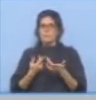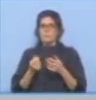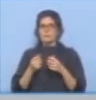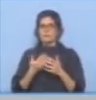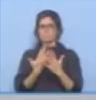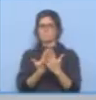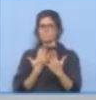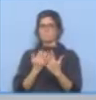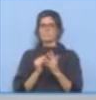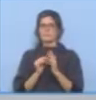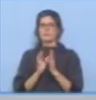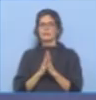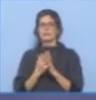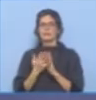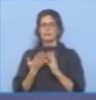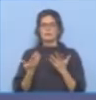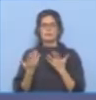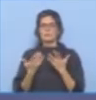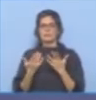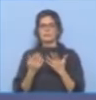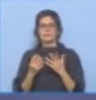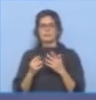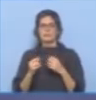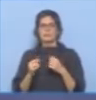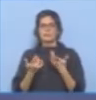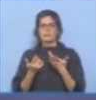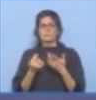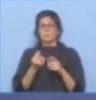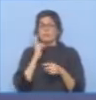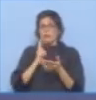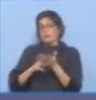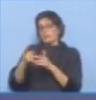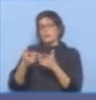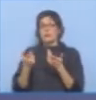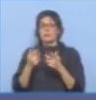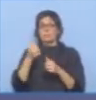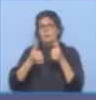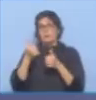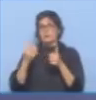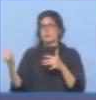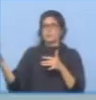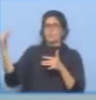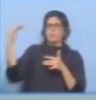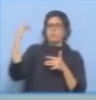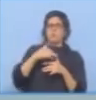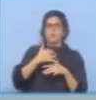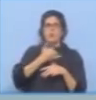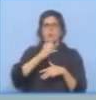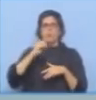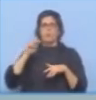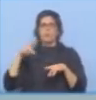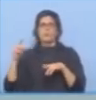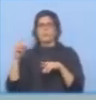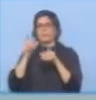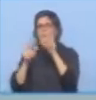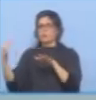levar tudo preparado. Qualquer cidade não fica adaptada a receber 200 mil pessoas de um dia para o outro, não é? Exato. E questões muito específicas.